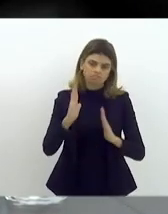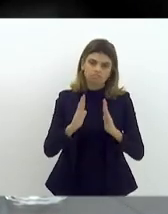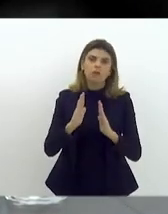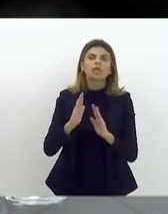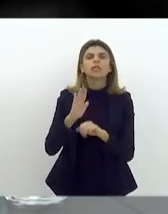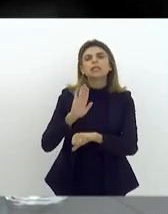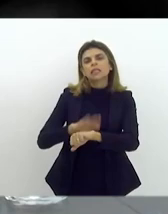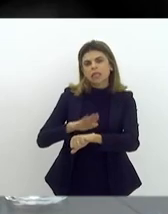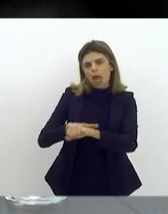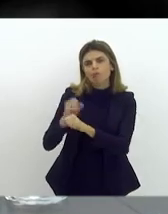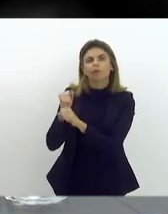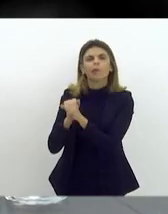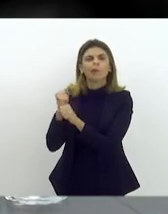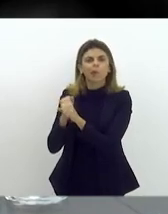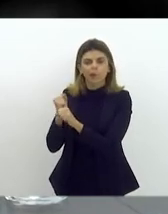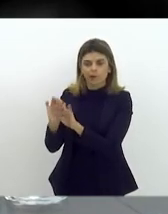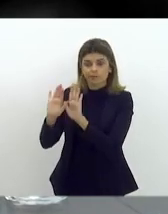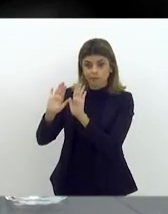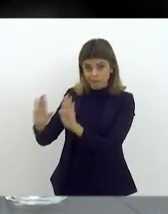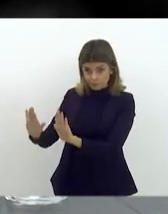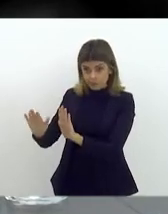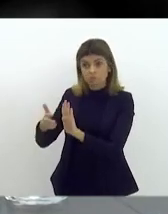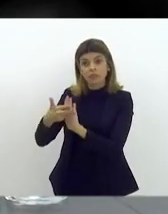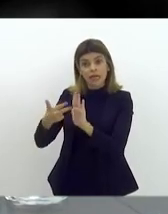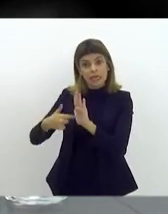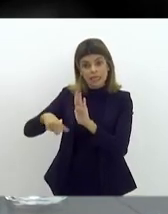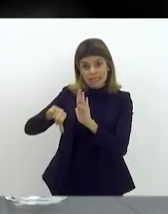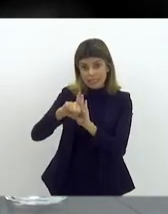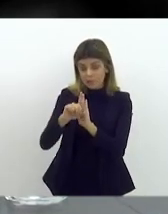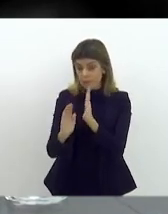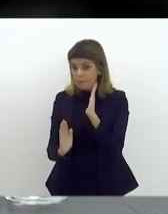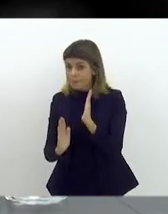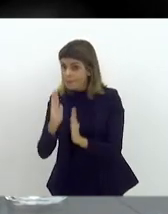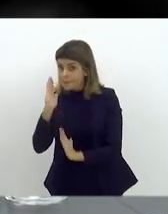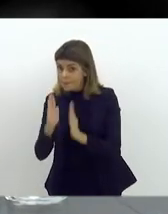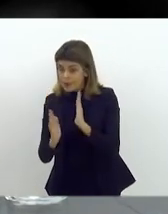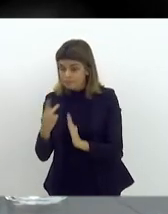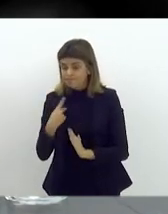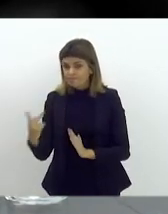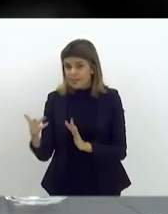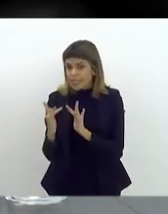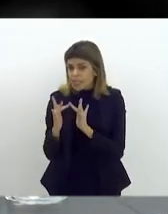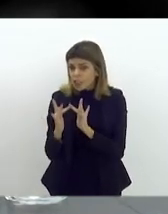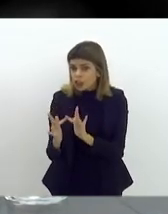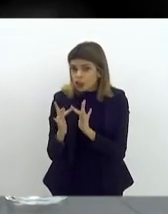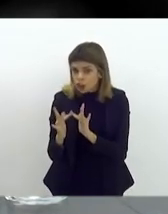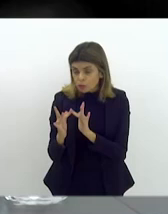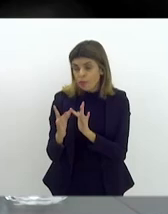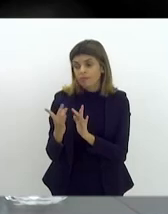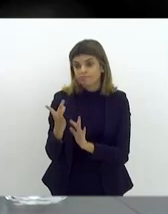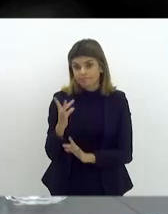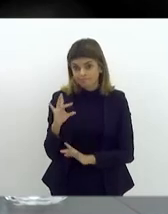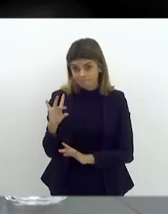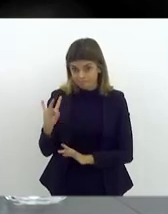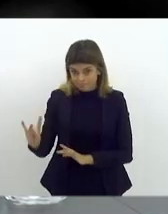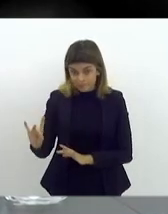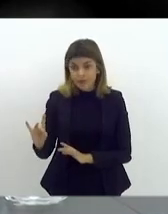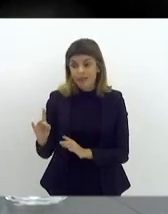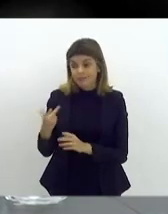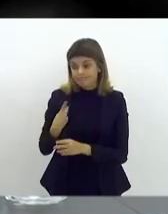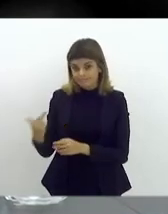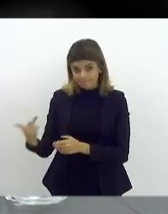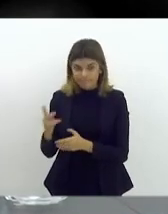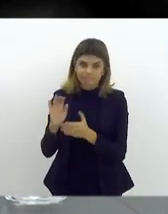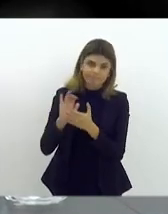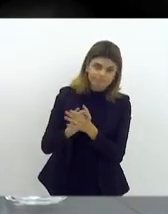pena se esse crime se der justamente dentro de uma relação íntima de afeto justamente porque dentro de uma relação